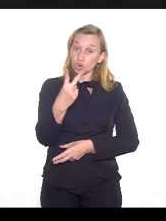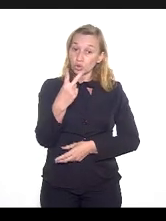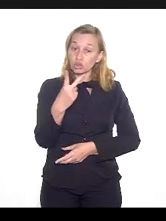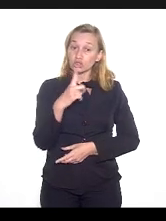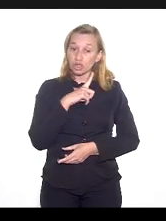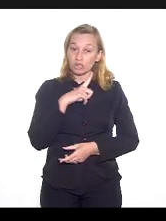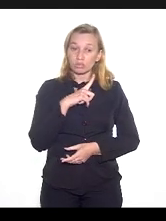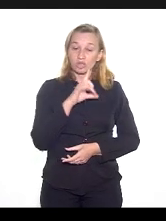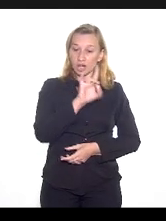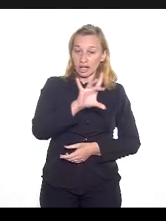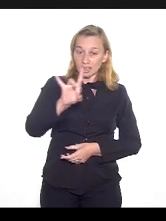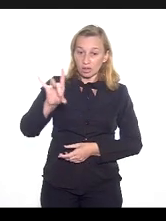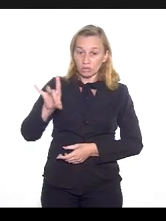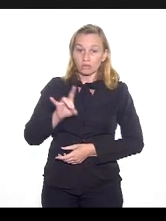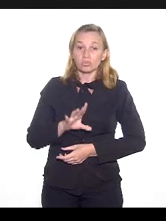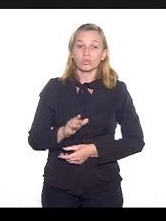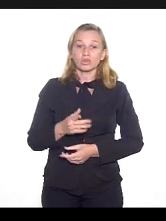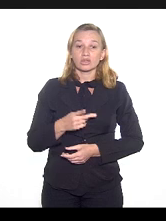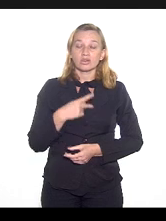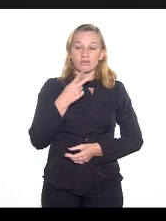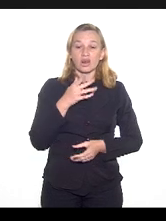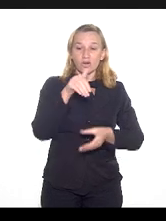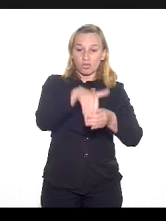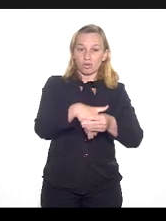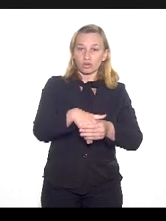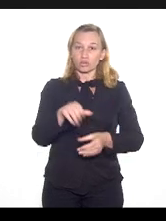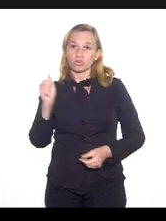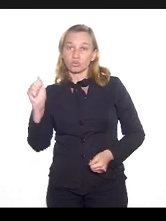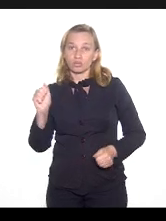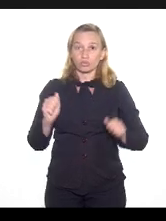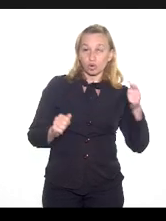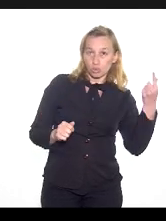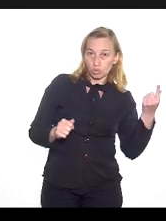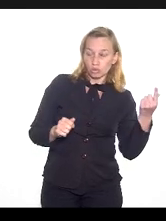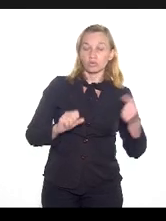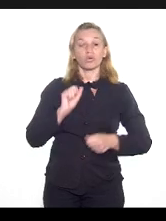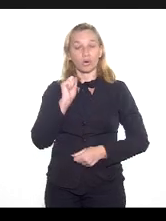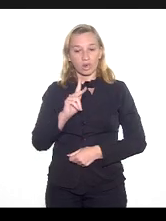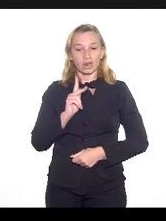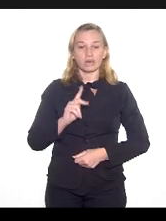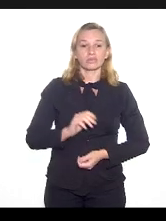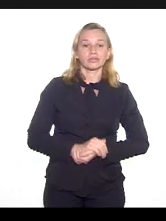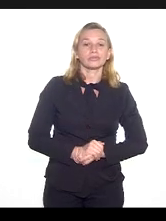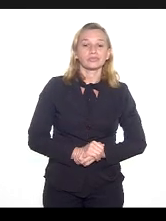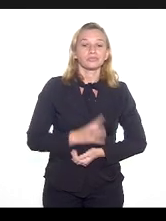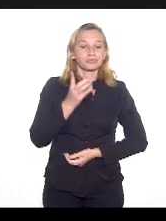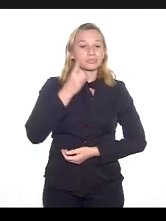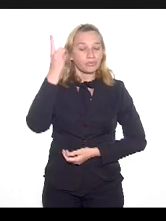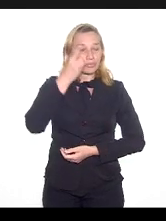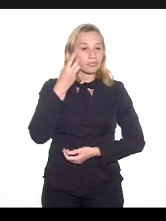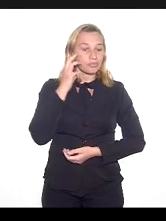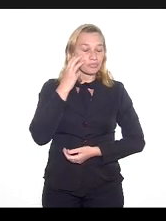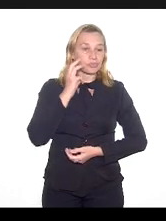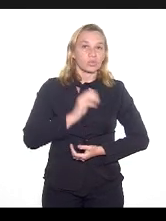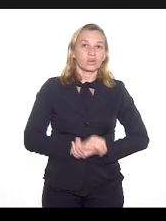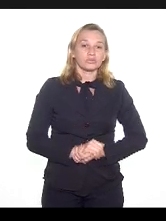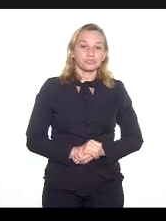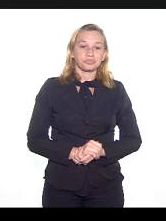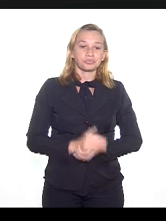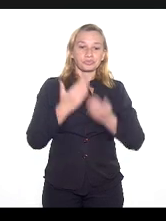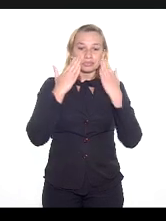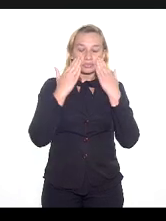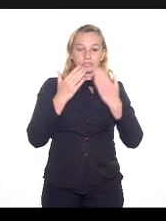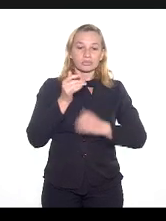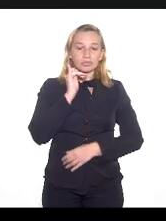cada parlamentar declara o seu voto em um e outro. Claro. Então, o deputado Valdeir Carneiro